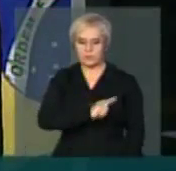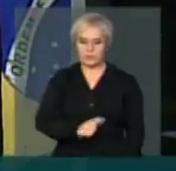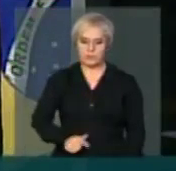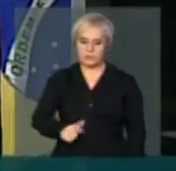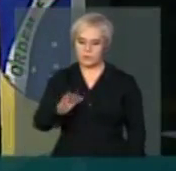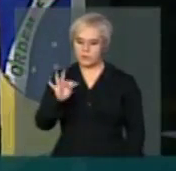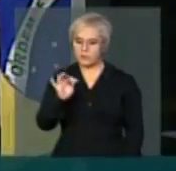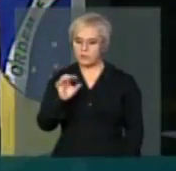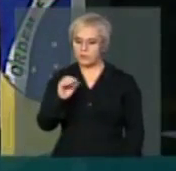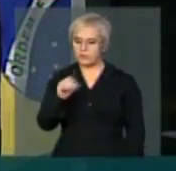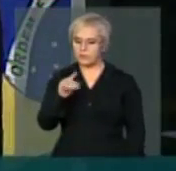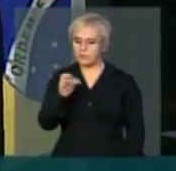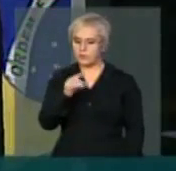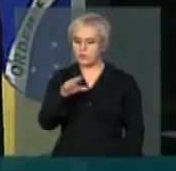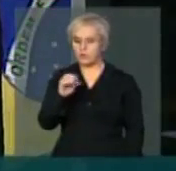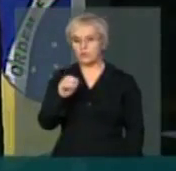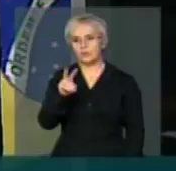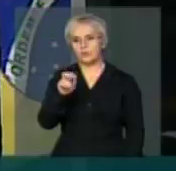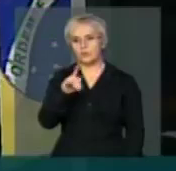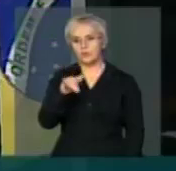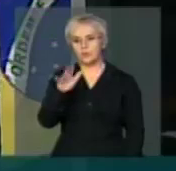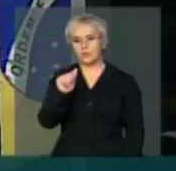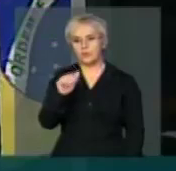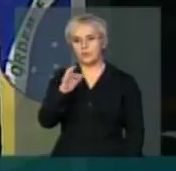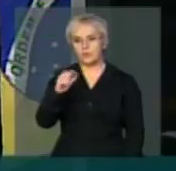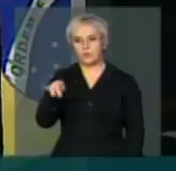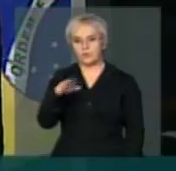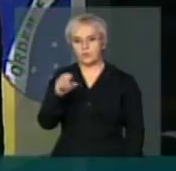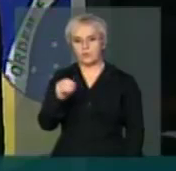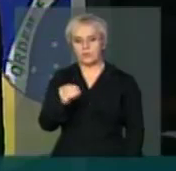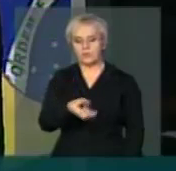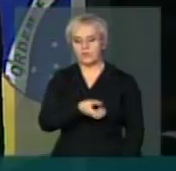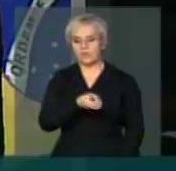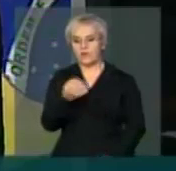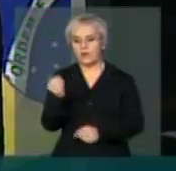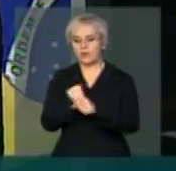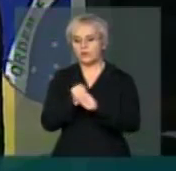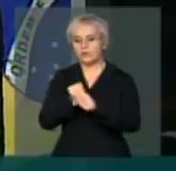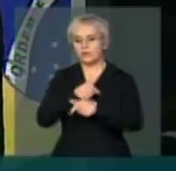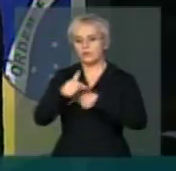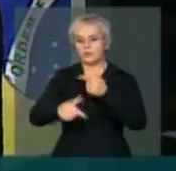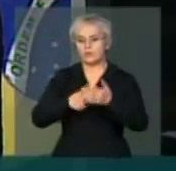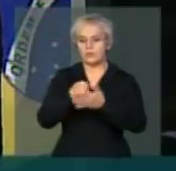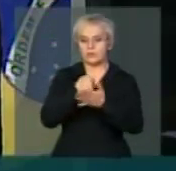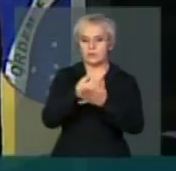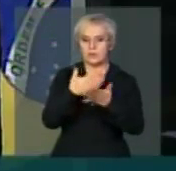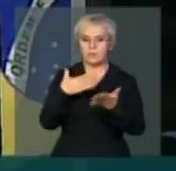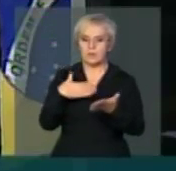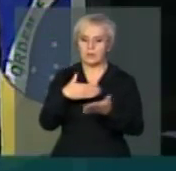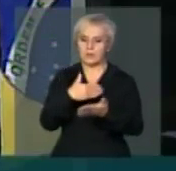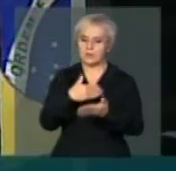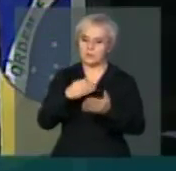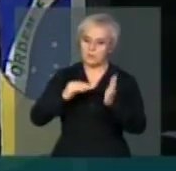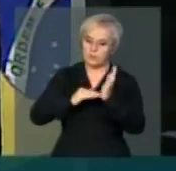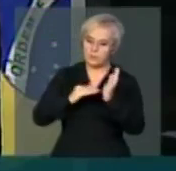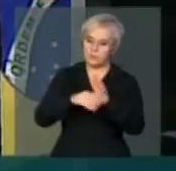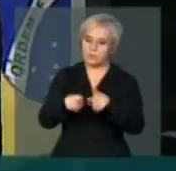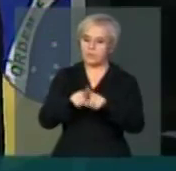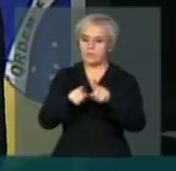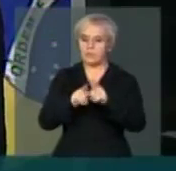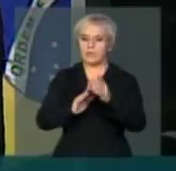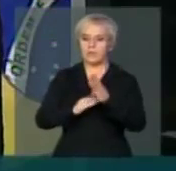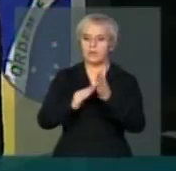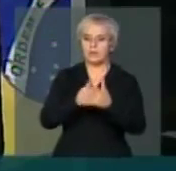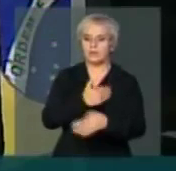Teotônio Vilela Filho, que entregou tantos anos da sua vida pública à militância no Congresso Nacional, até governar o seu estado,